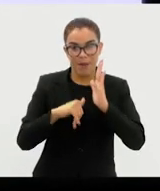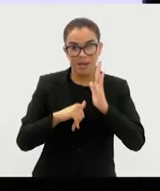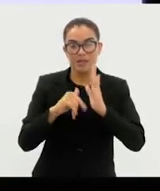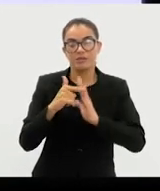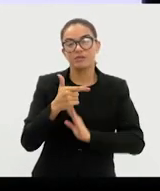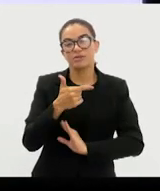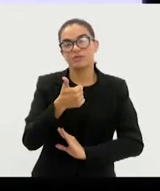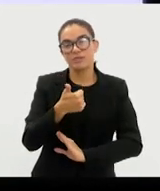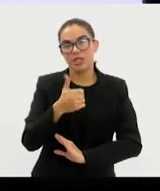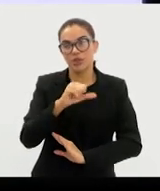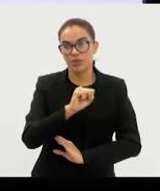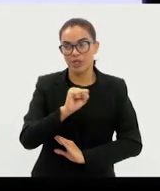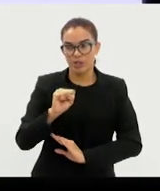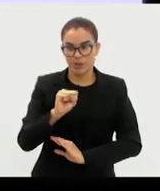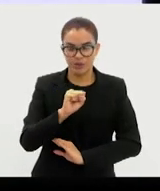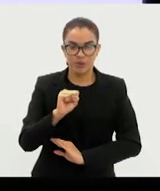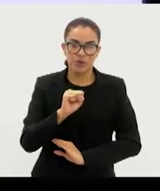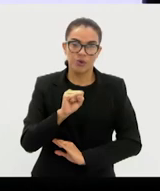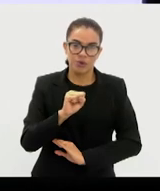gente ficou com